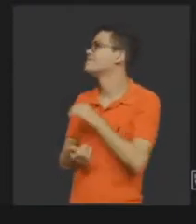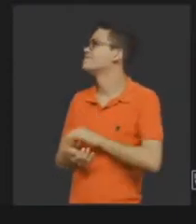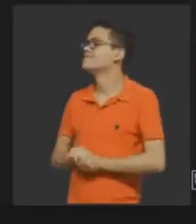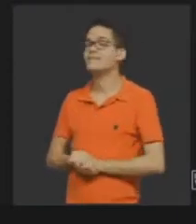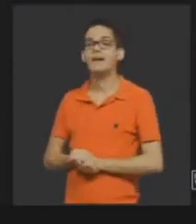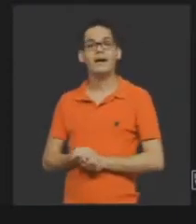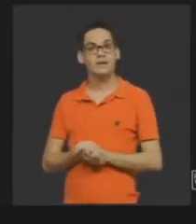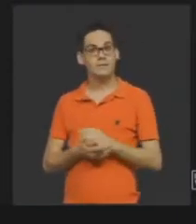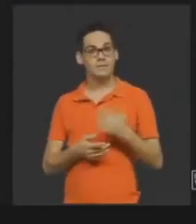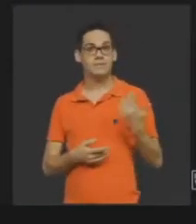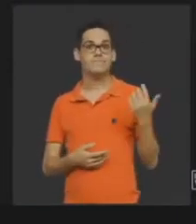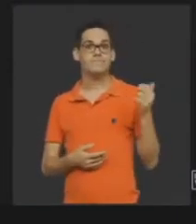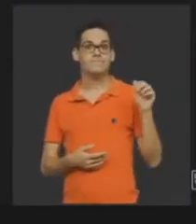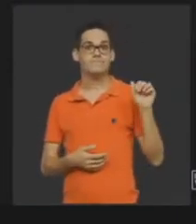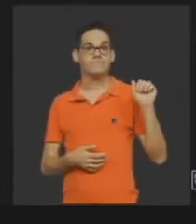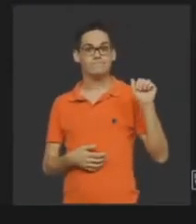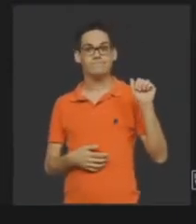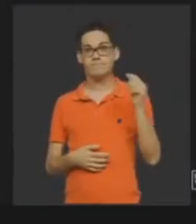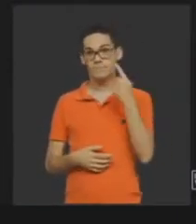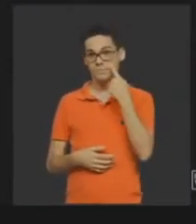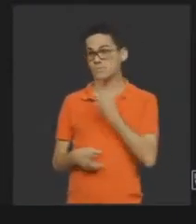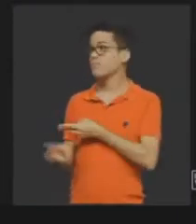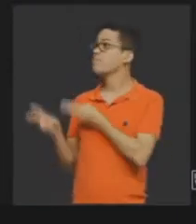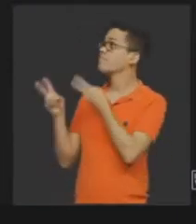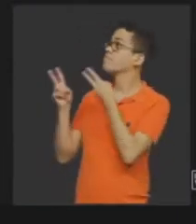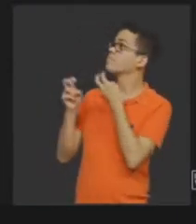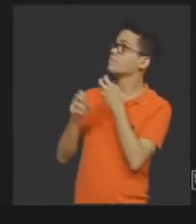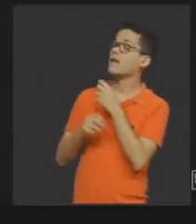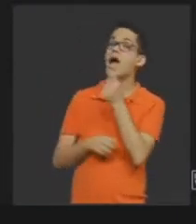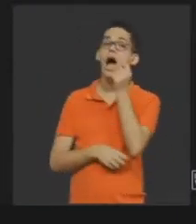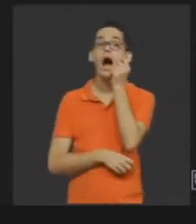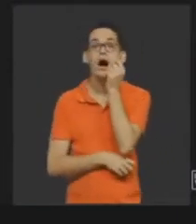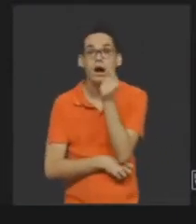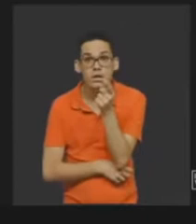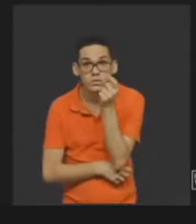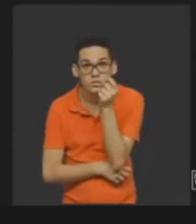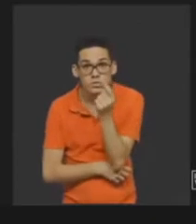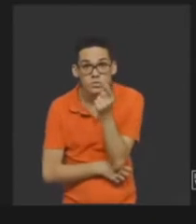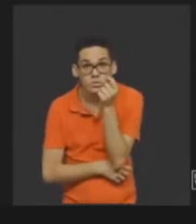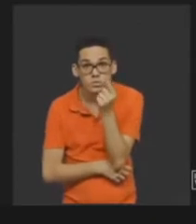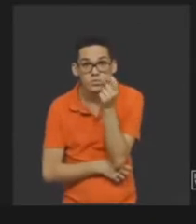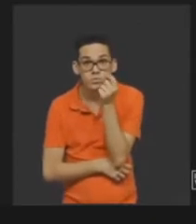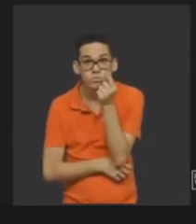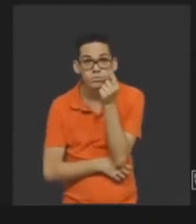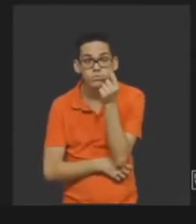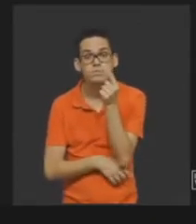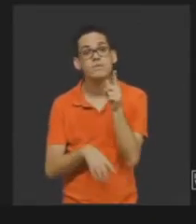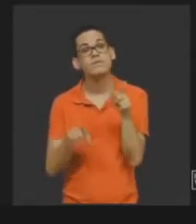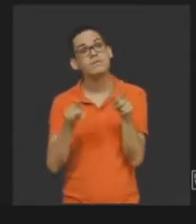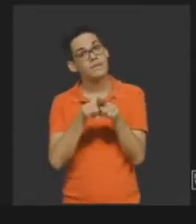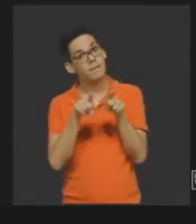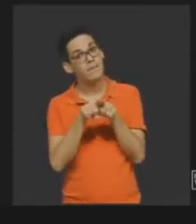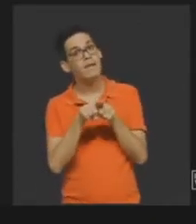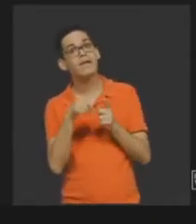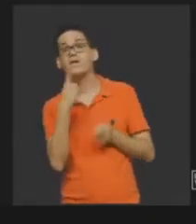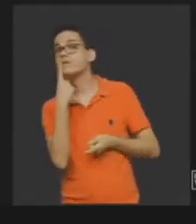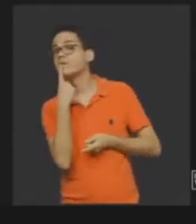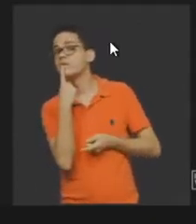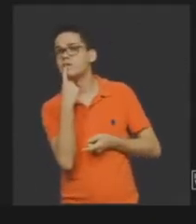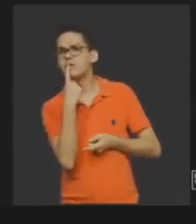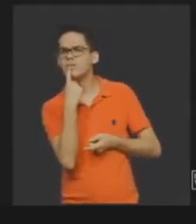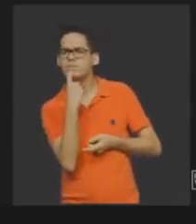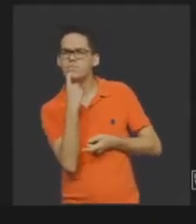entre as bases nitrogenadas. Repara aqui que você tem uma cadeia azul, espiralada, e pareada com ela você tem uma cadeia que é